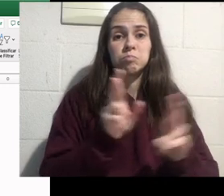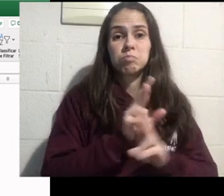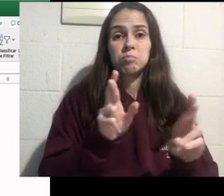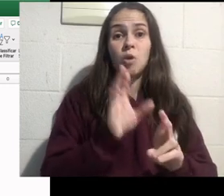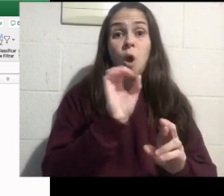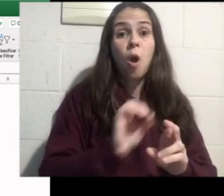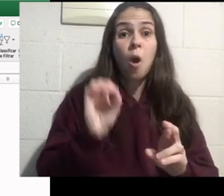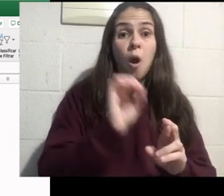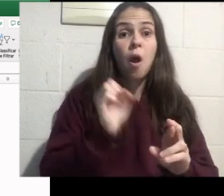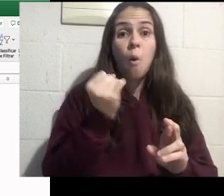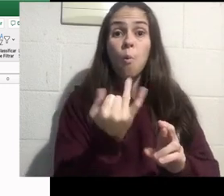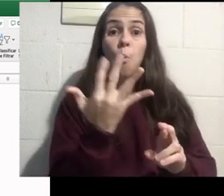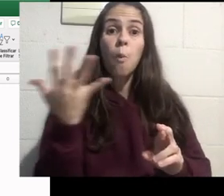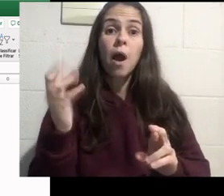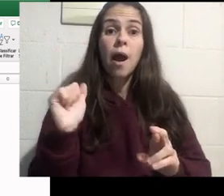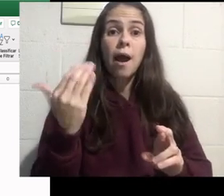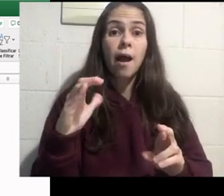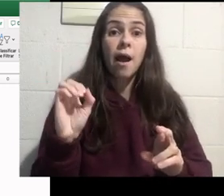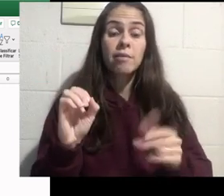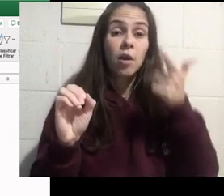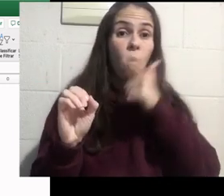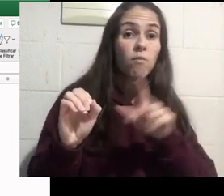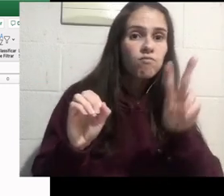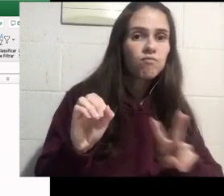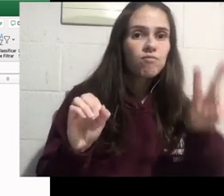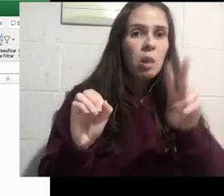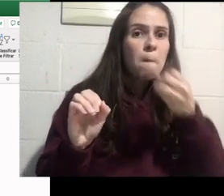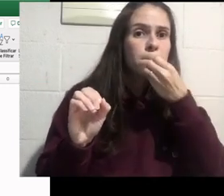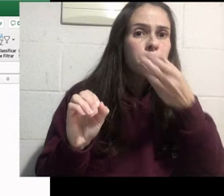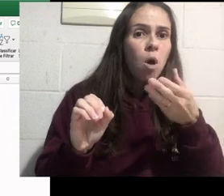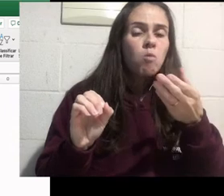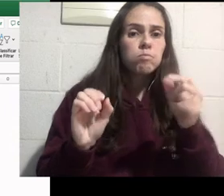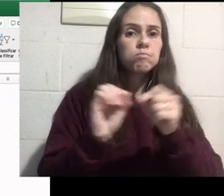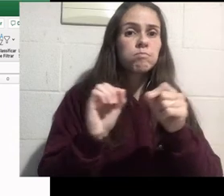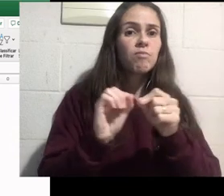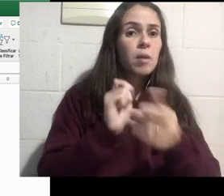relação ótima entre a quantidade de ações que dê um valor de ação que seja